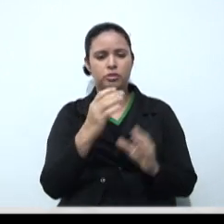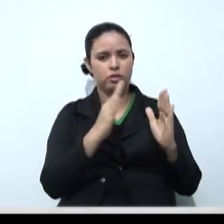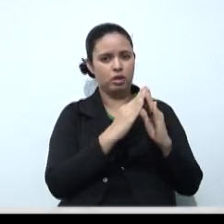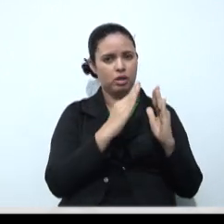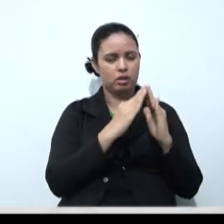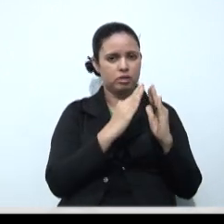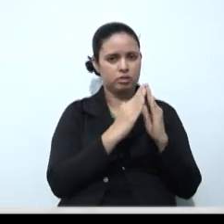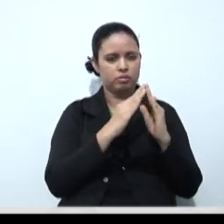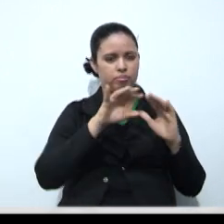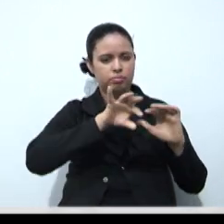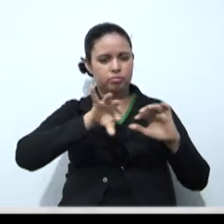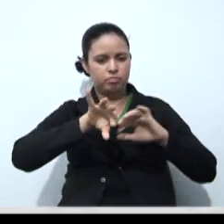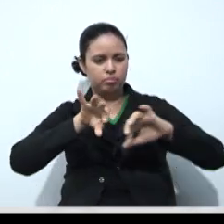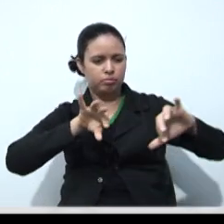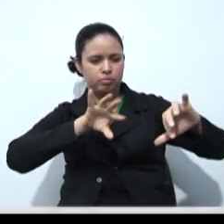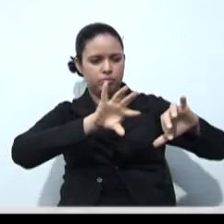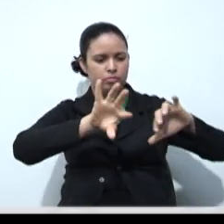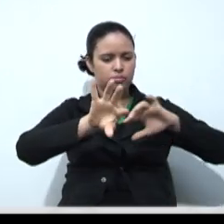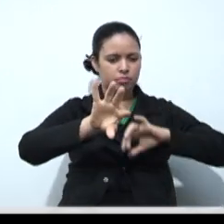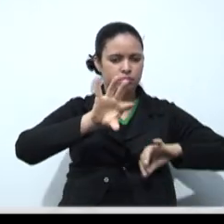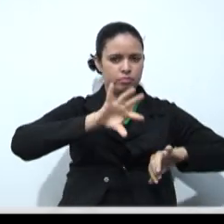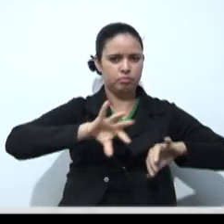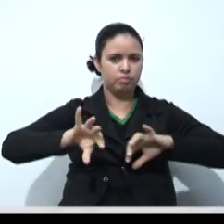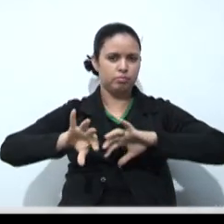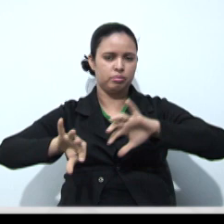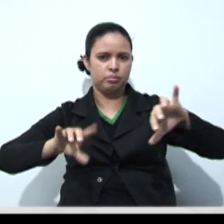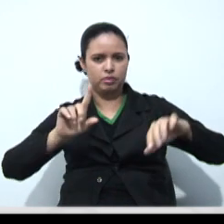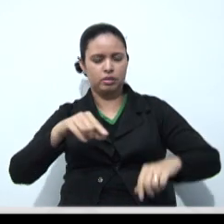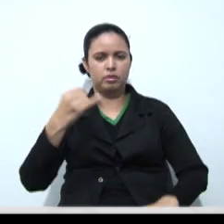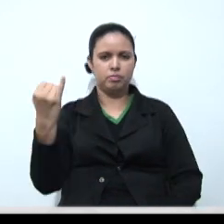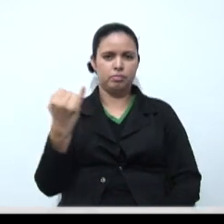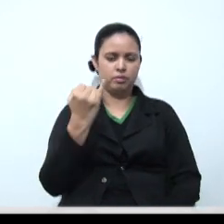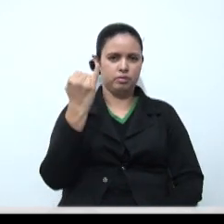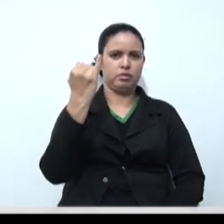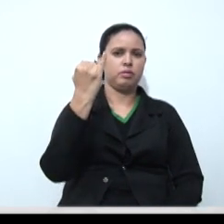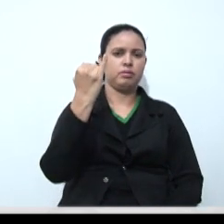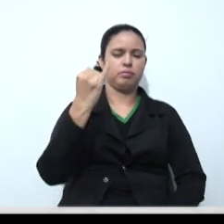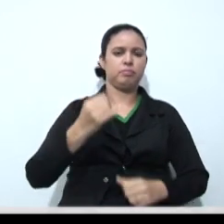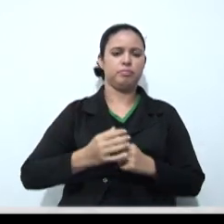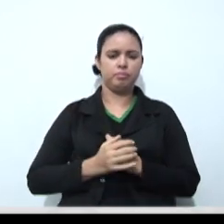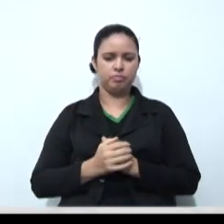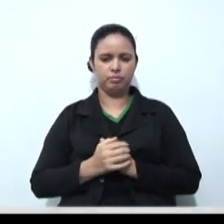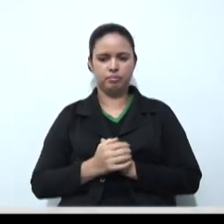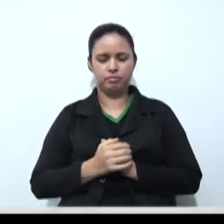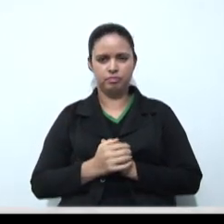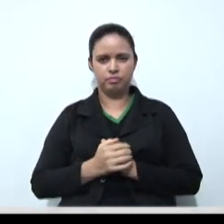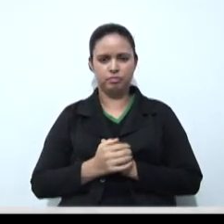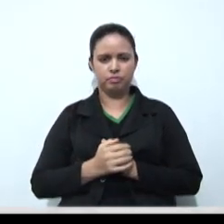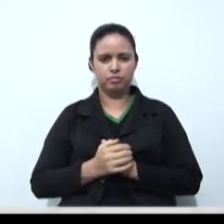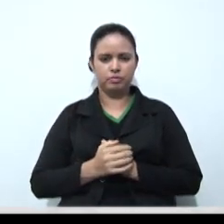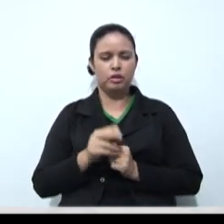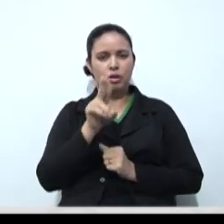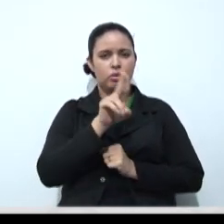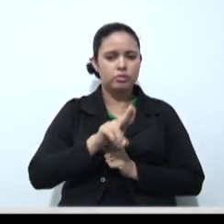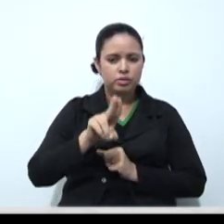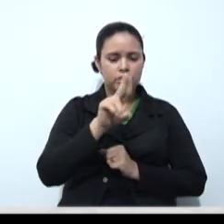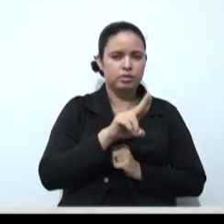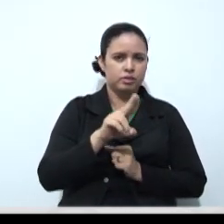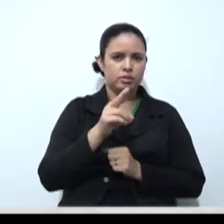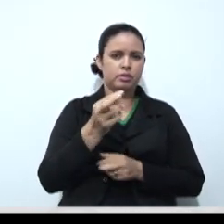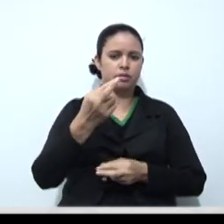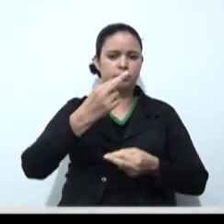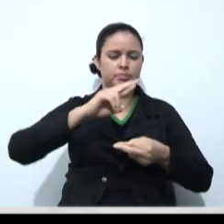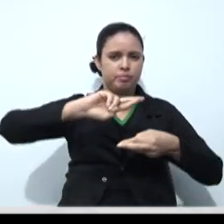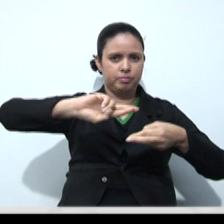apesar de não termos uma coleta tão seletiva, a separação do lixo ela é necessária. Tá? Reutilizar, reaproveitar e